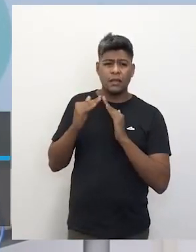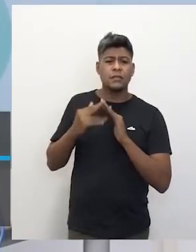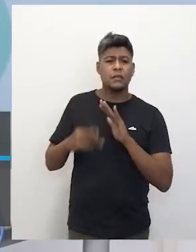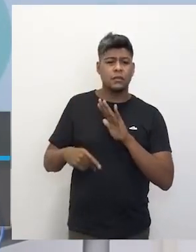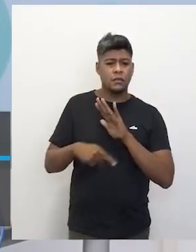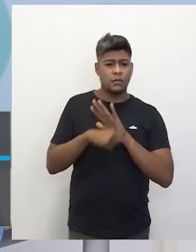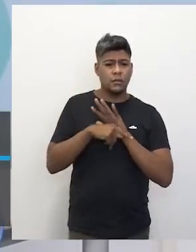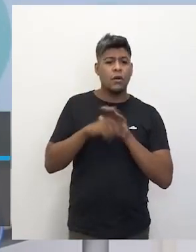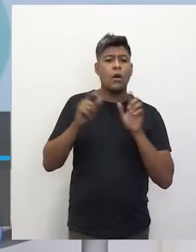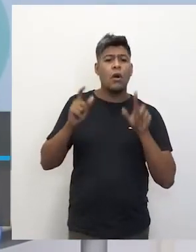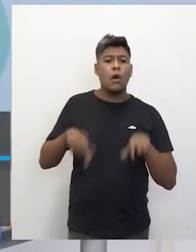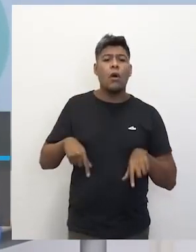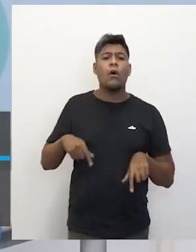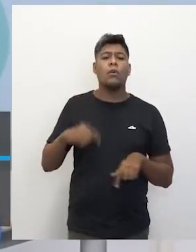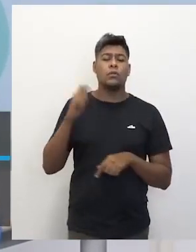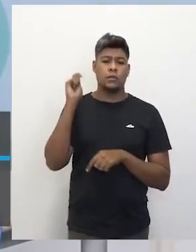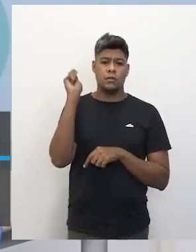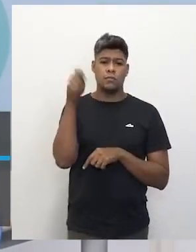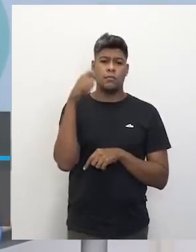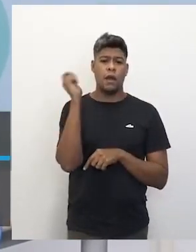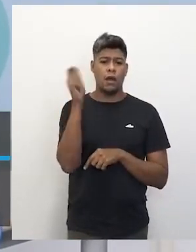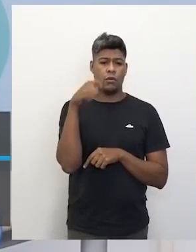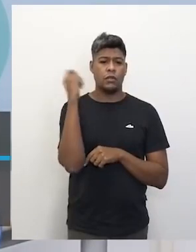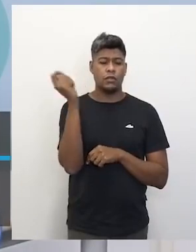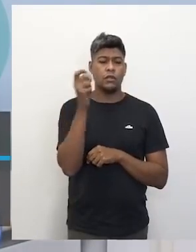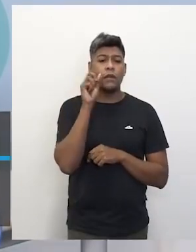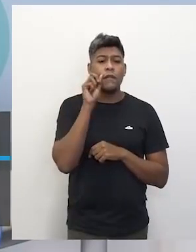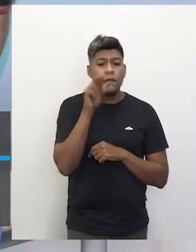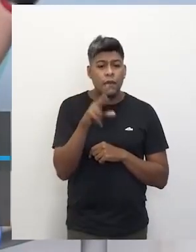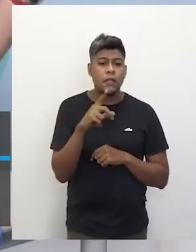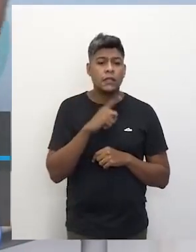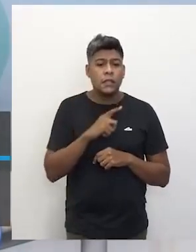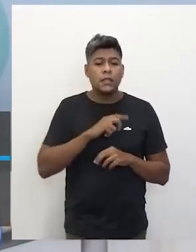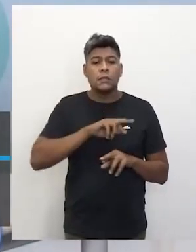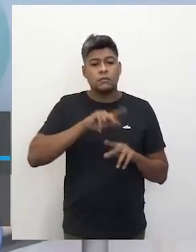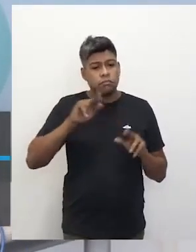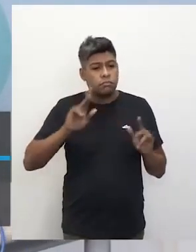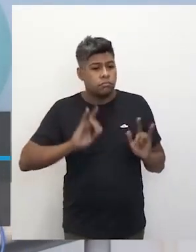lá na Paulista, né? Sim. E aí você vê que você tem um monte de